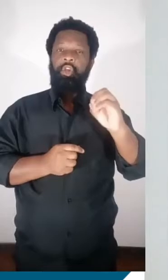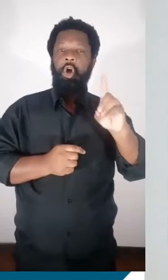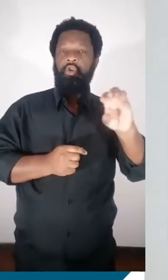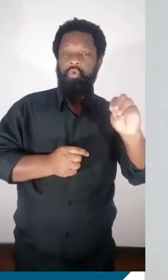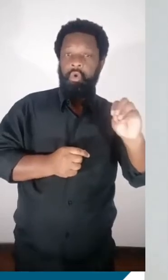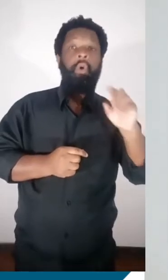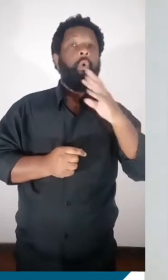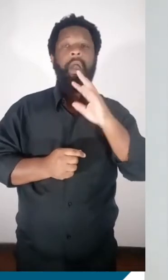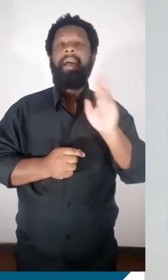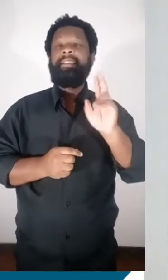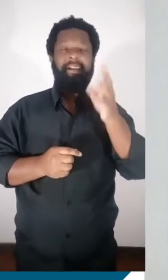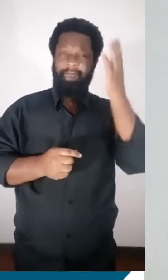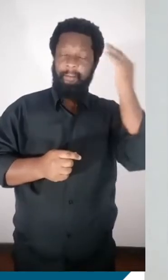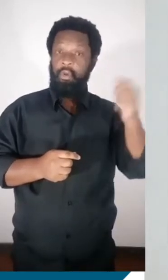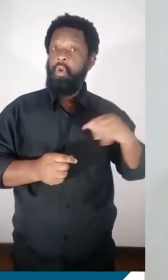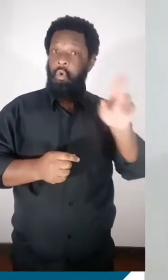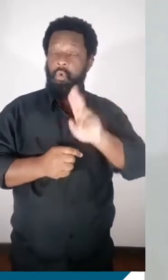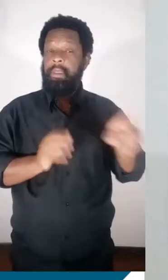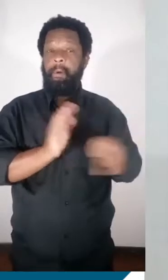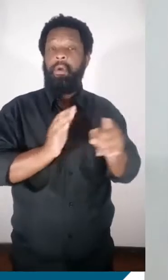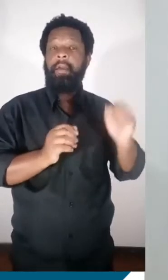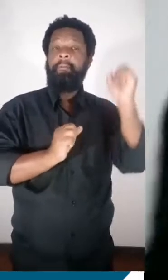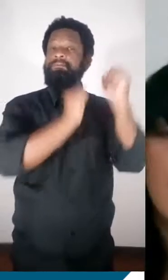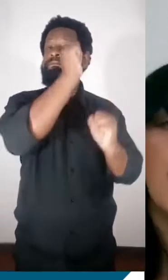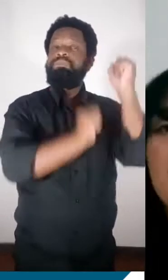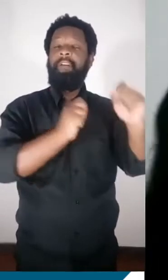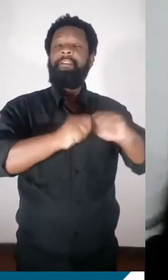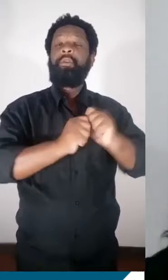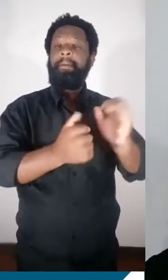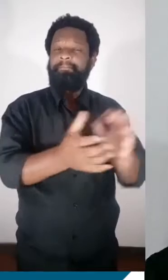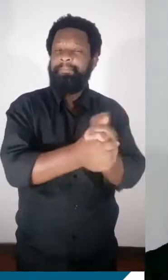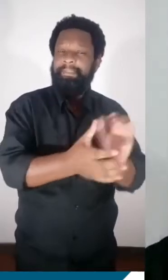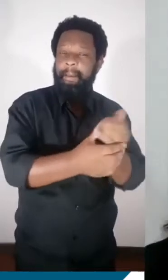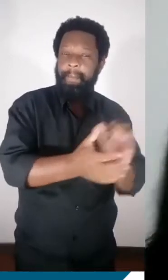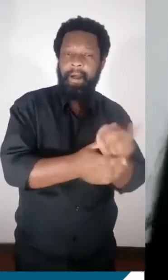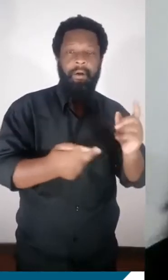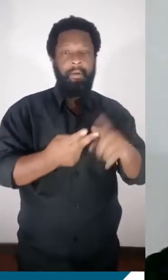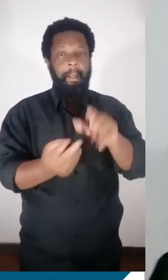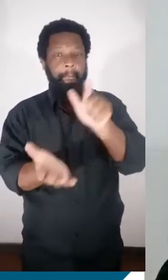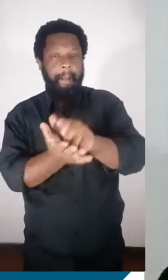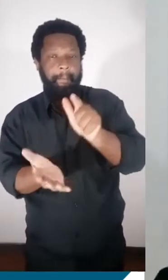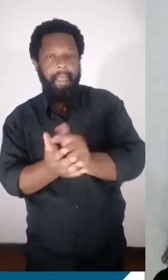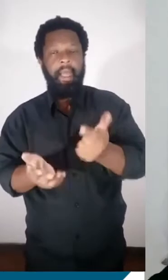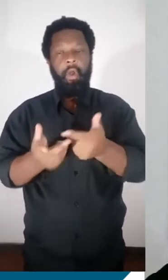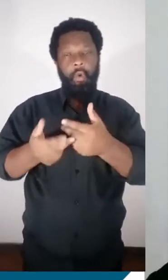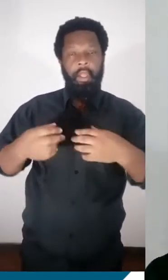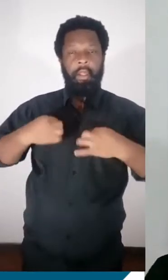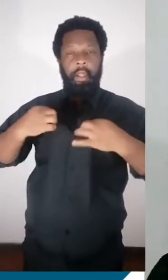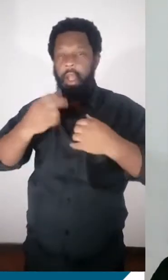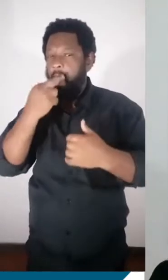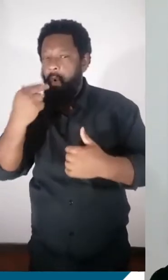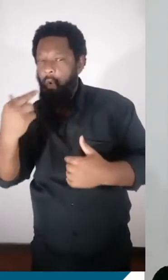soda cáustica. O hidróxido de sódio ele é muito utilizado na indústria para a fabricação de sabão, de papel, de corante,